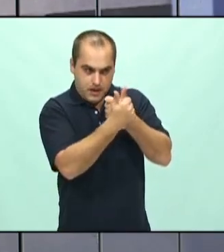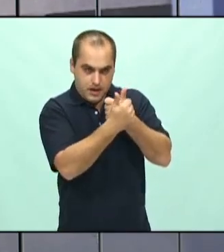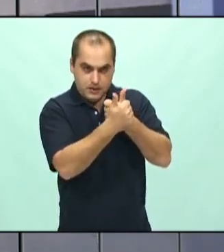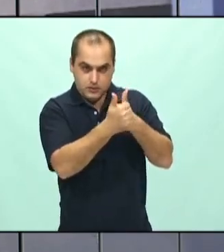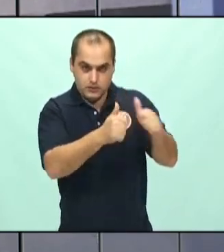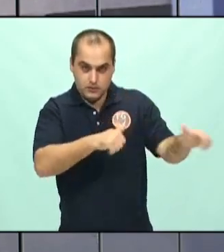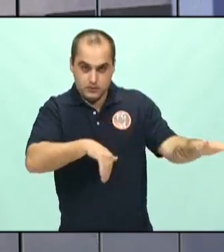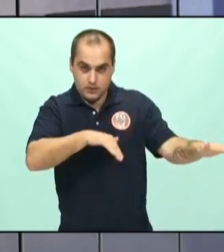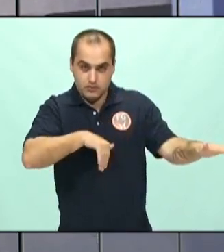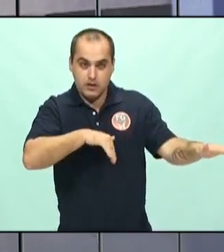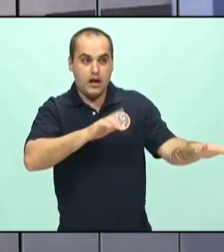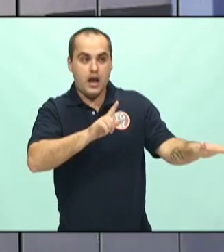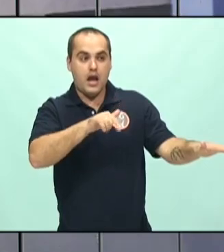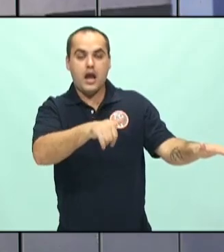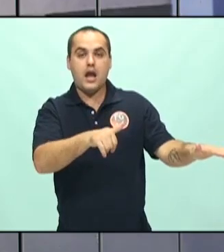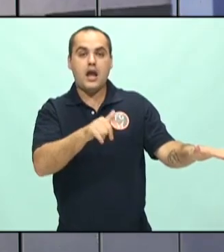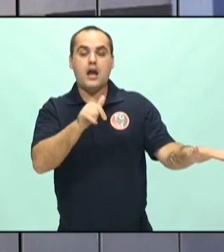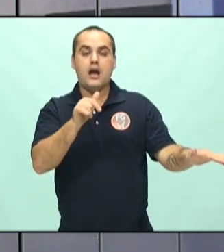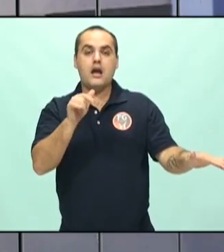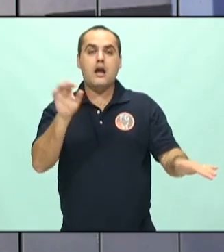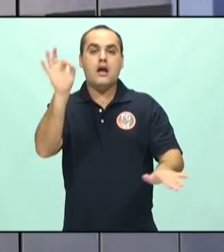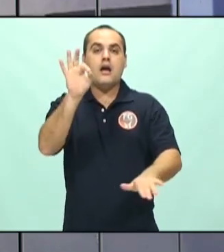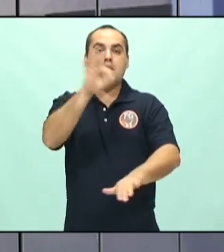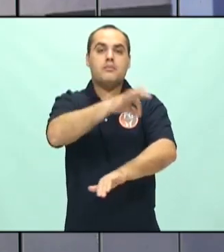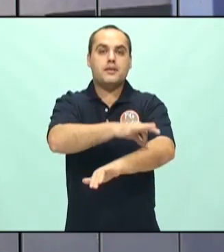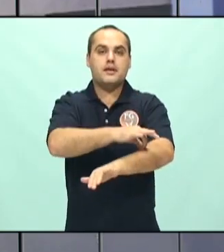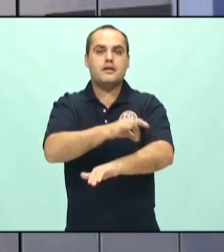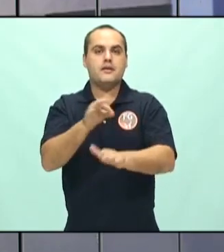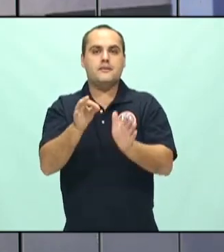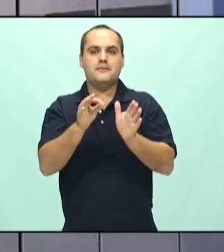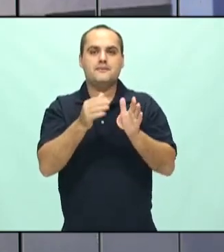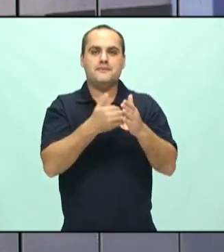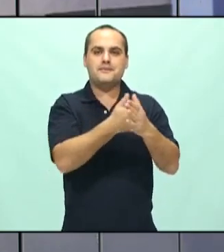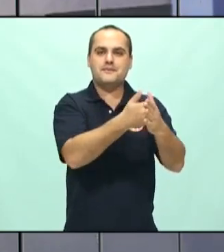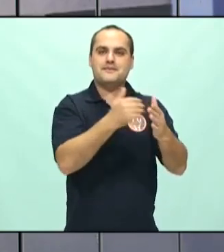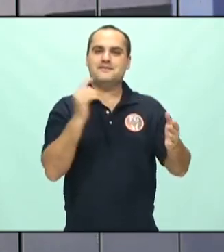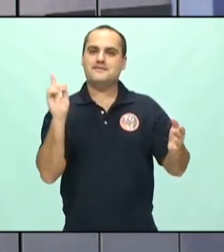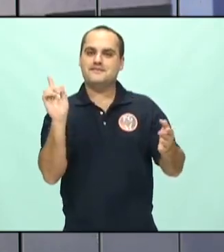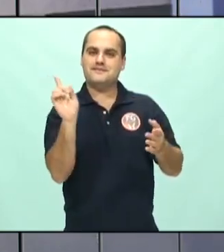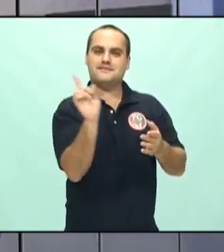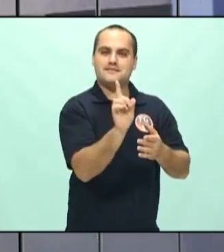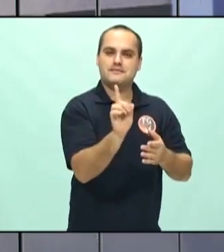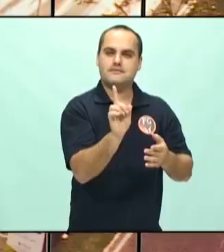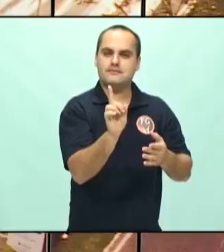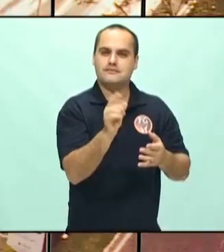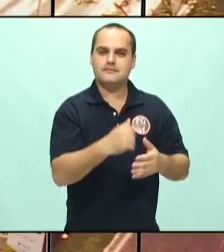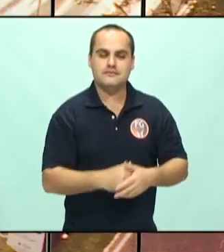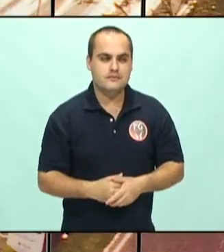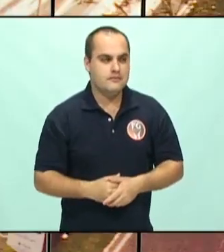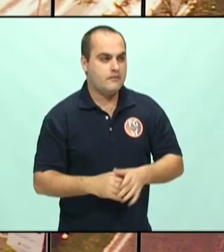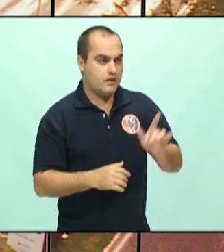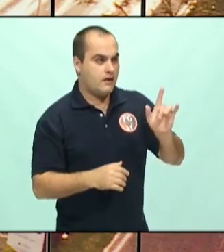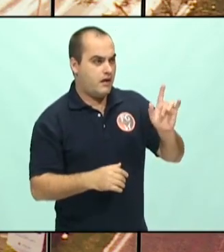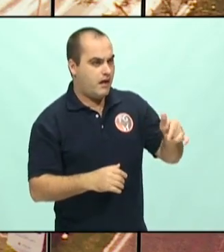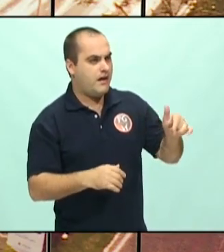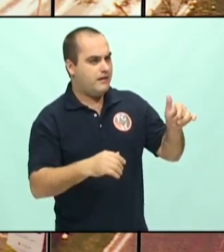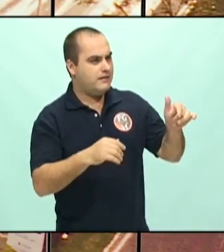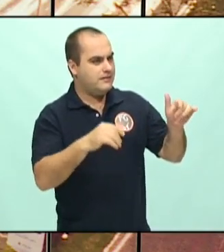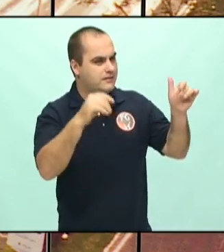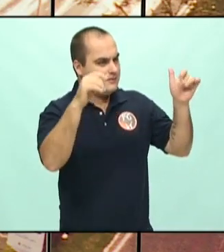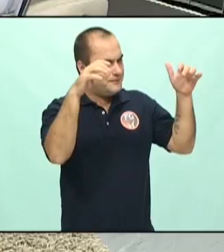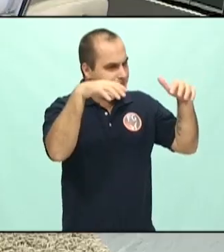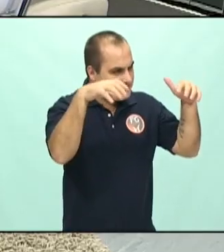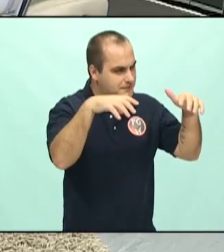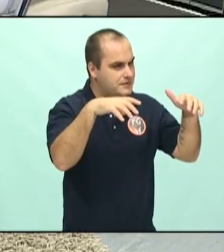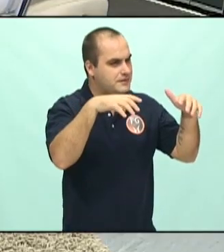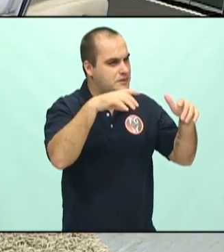uma rota das abelhas é devido às condições que é boa que tem pra é clima outra maneira juízo a quo